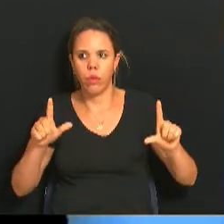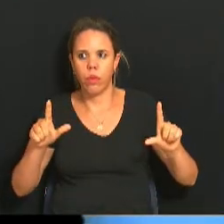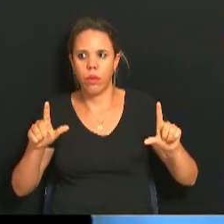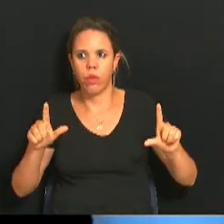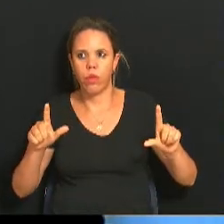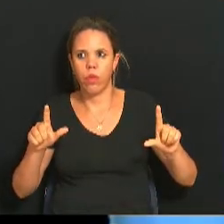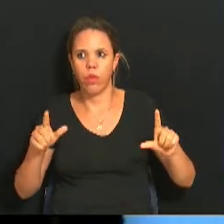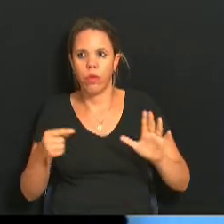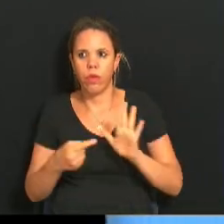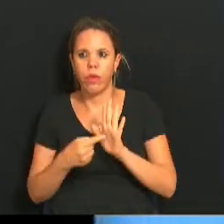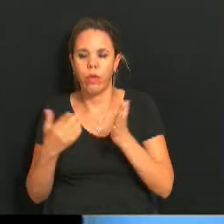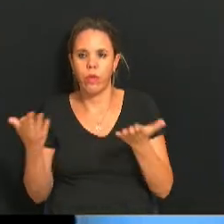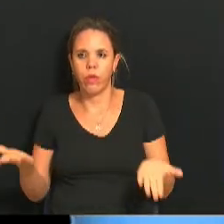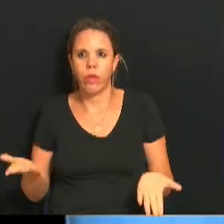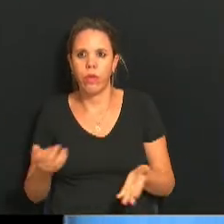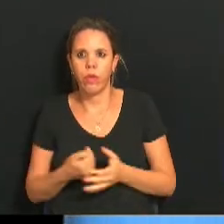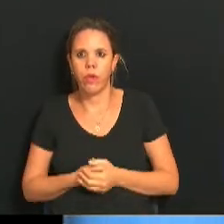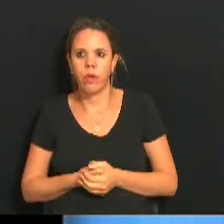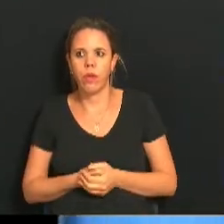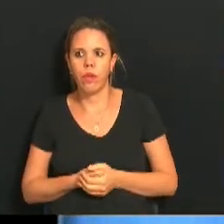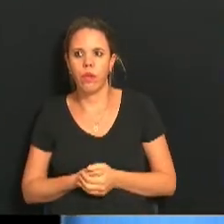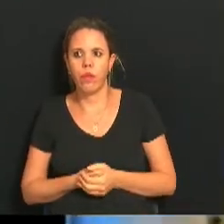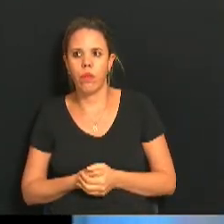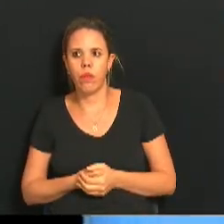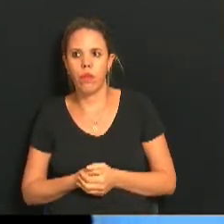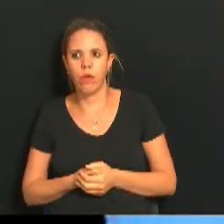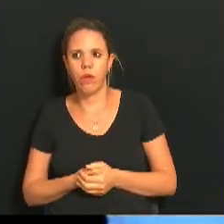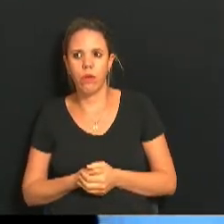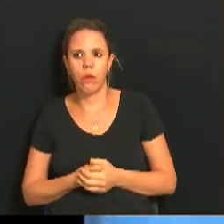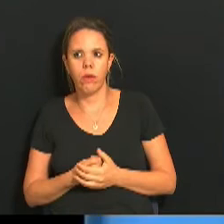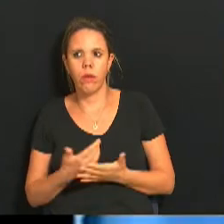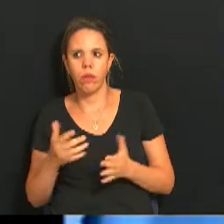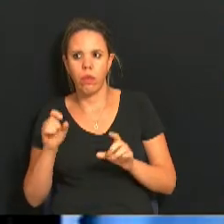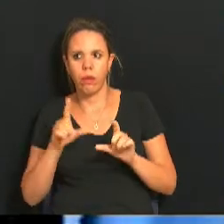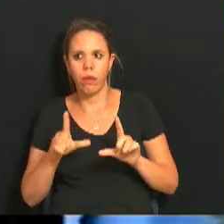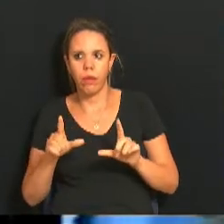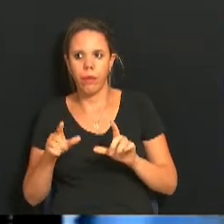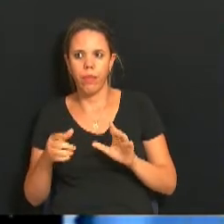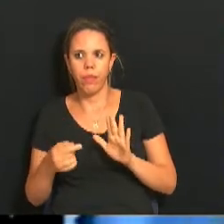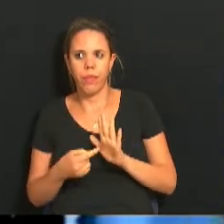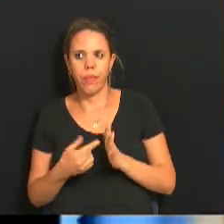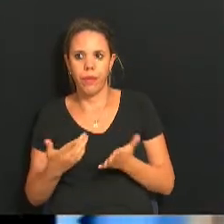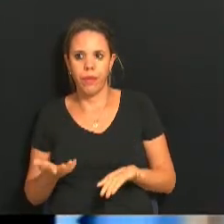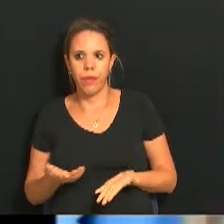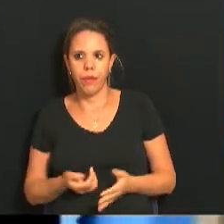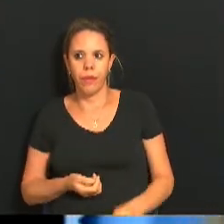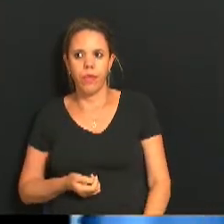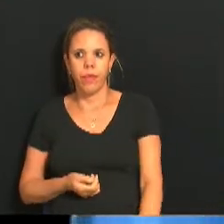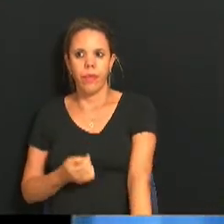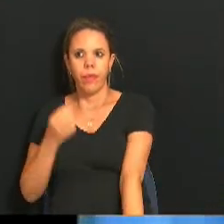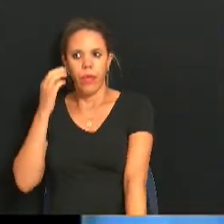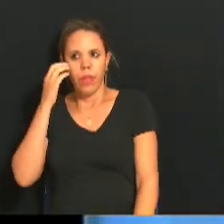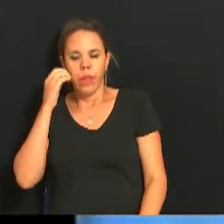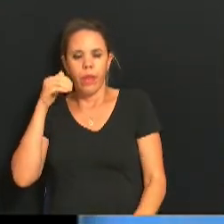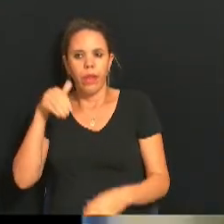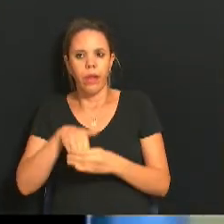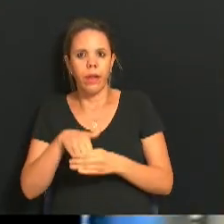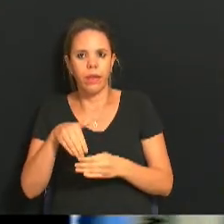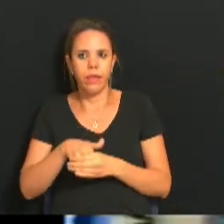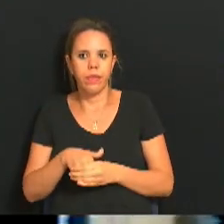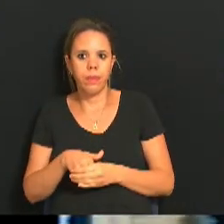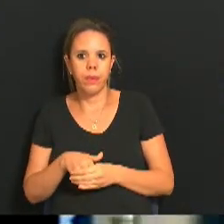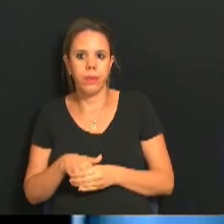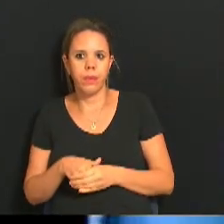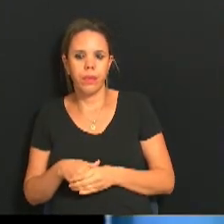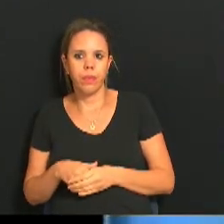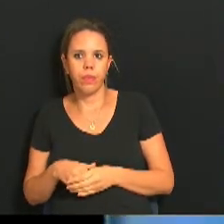até Pode mostrar aqui e foi o objeto deste slide que foi a votação E foi exatamente